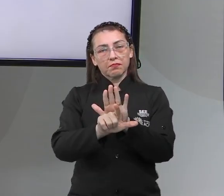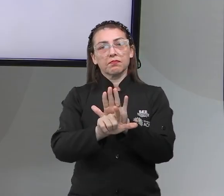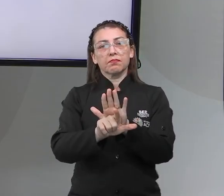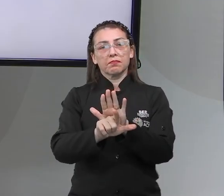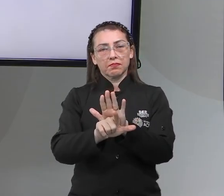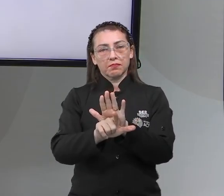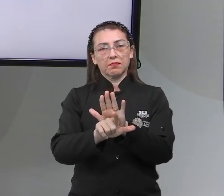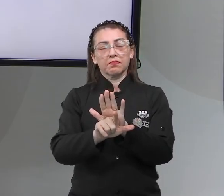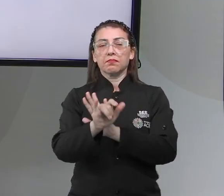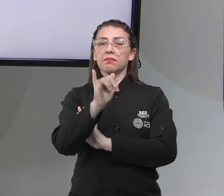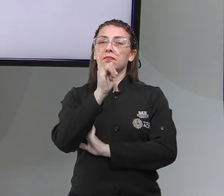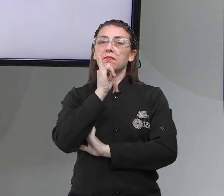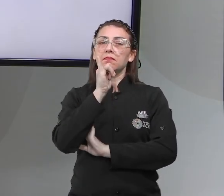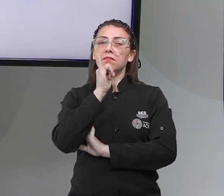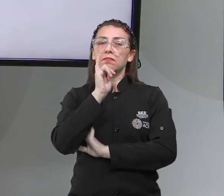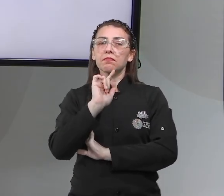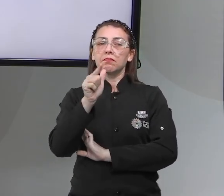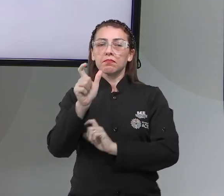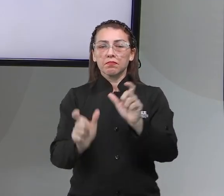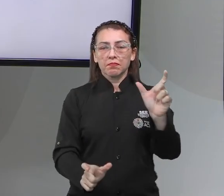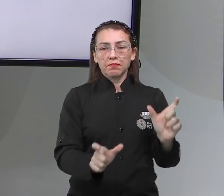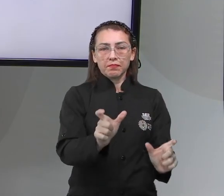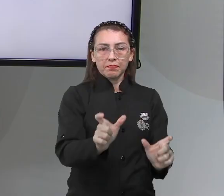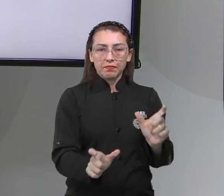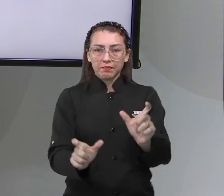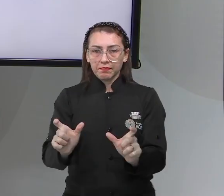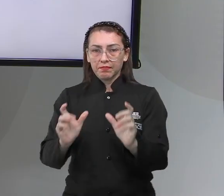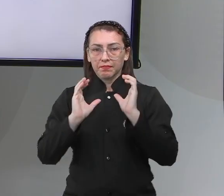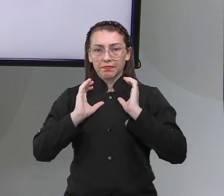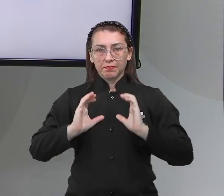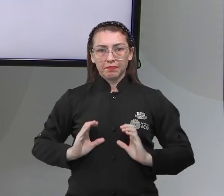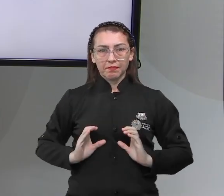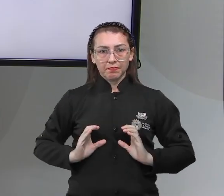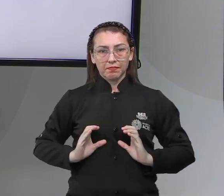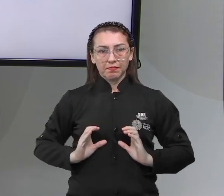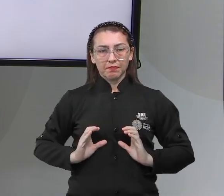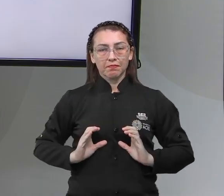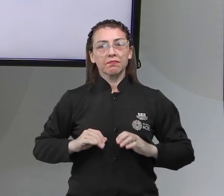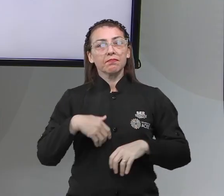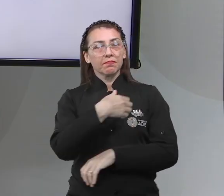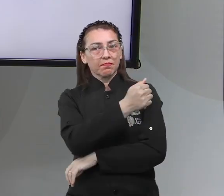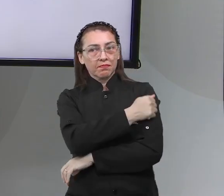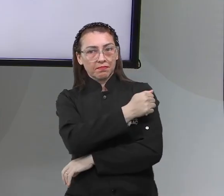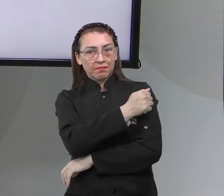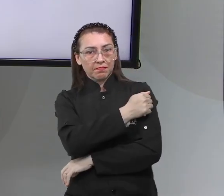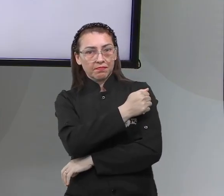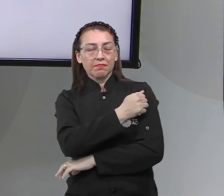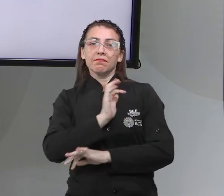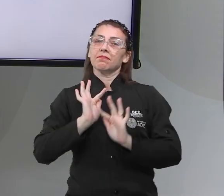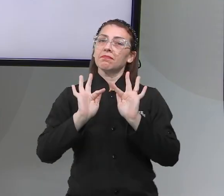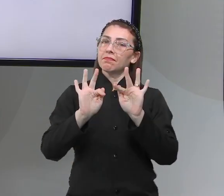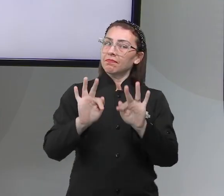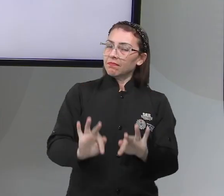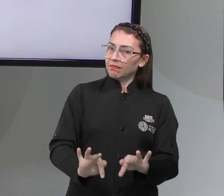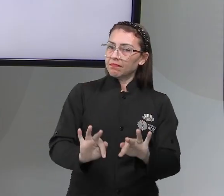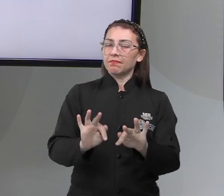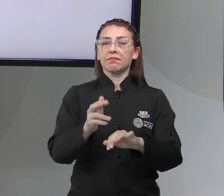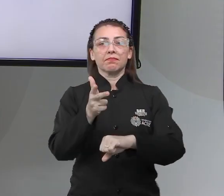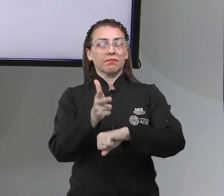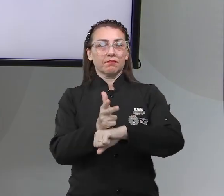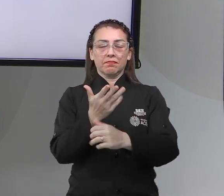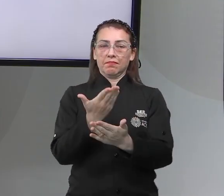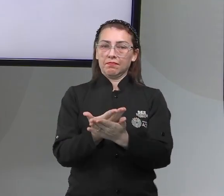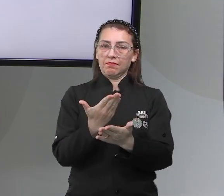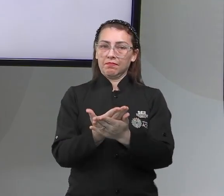lei, a exemplo dos demais cidadãos. Prezados alunos, eu estou finalizando esta